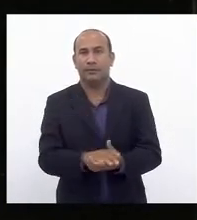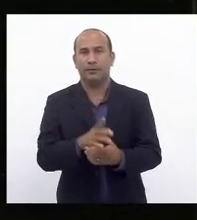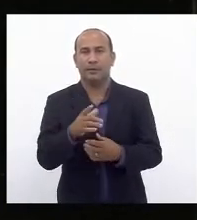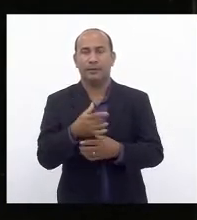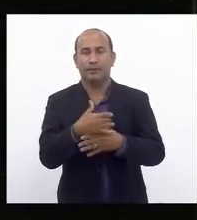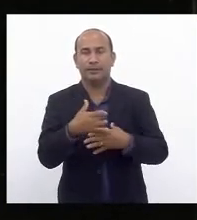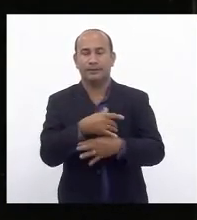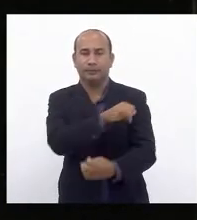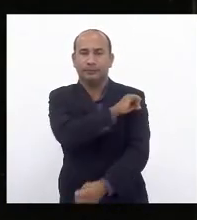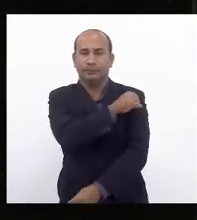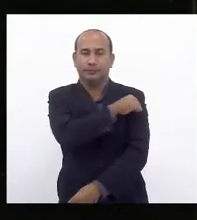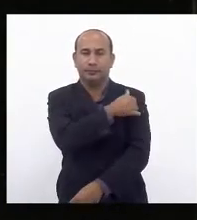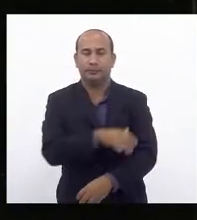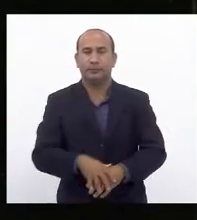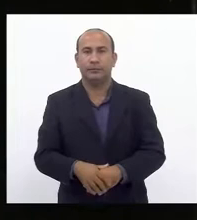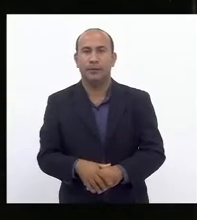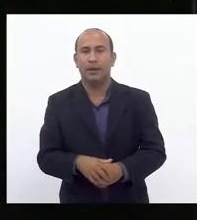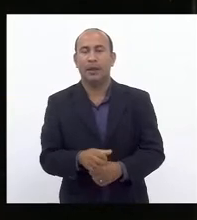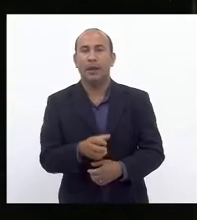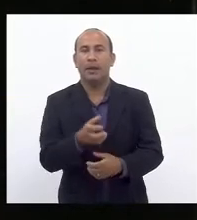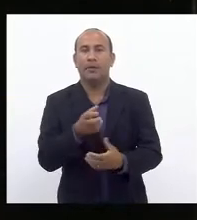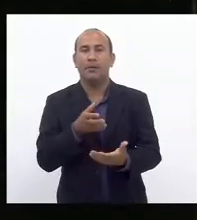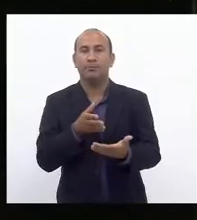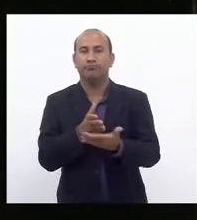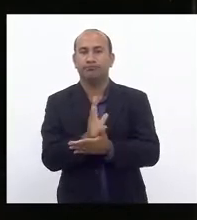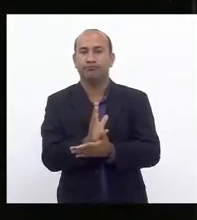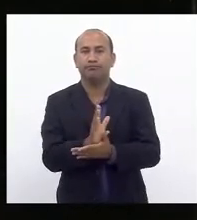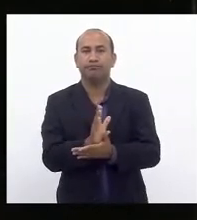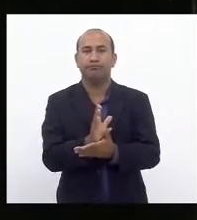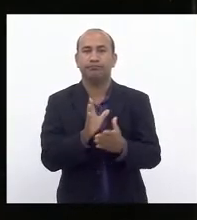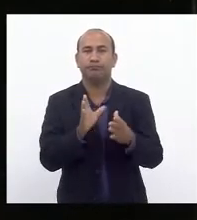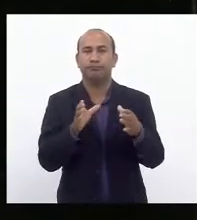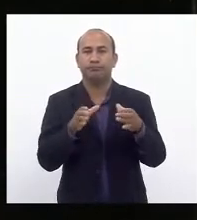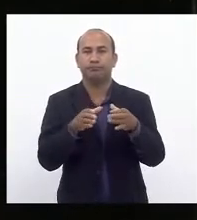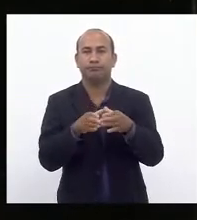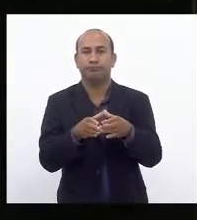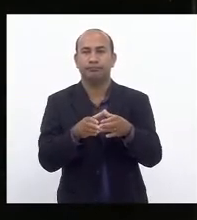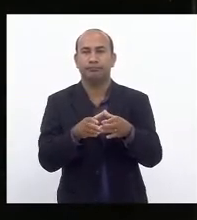Janeiro, foi aprovado pela Câmara um PLC